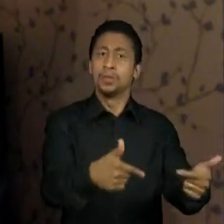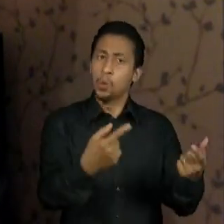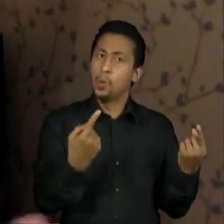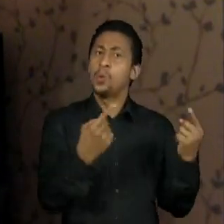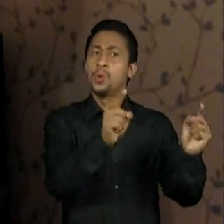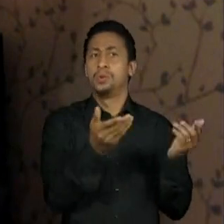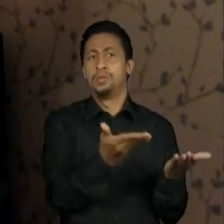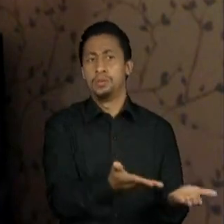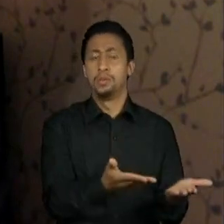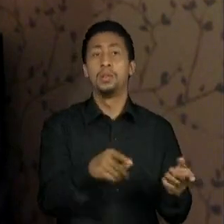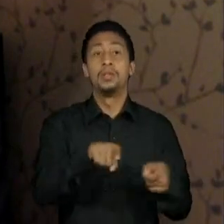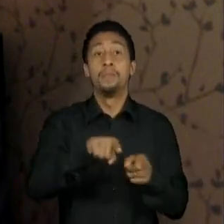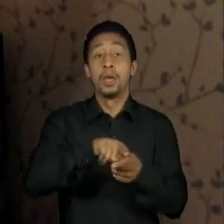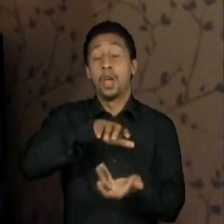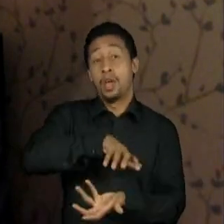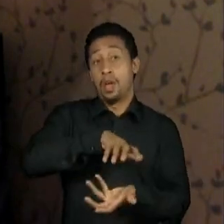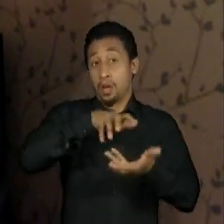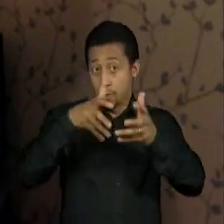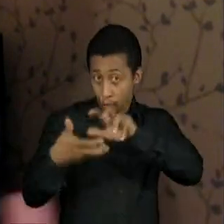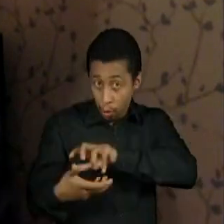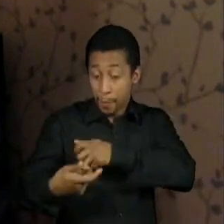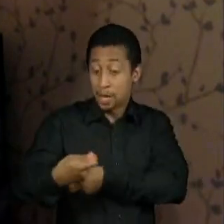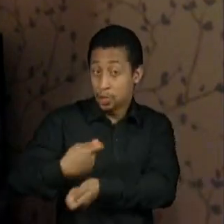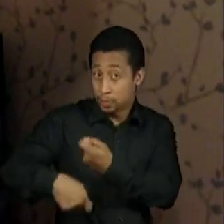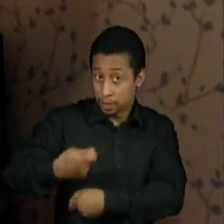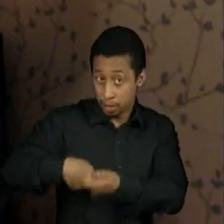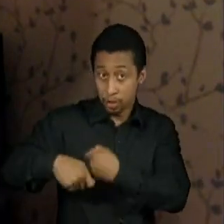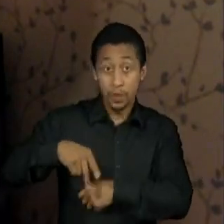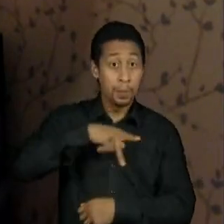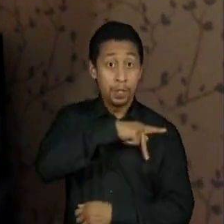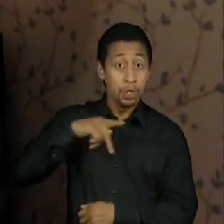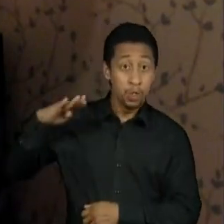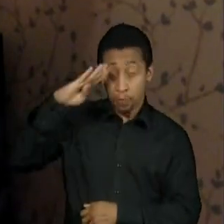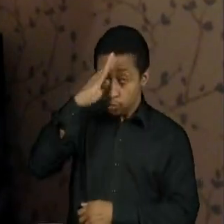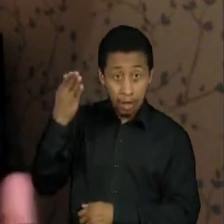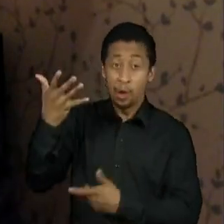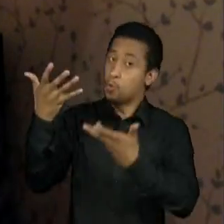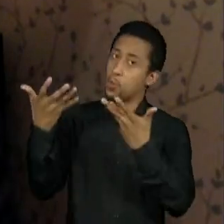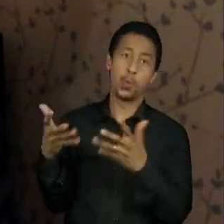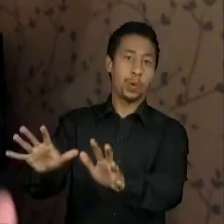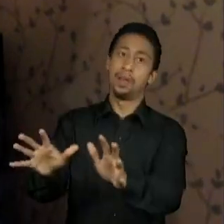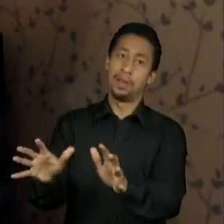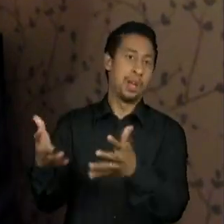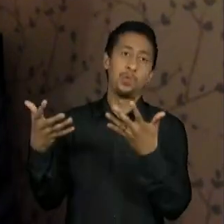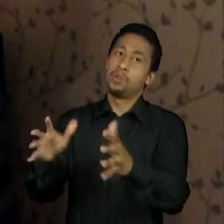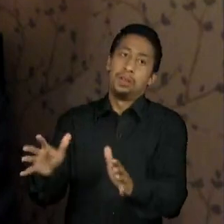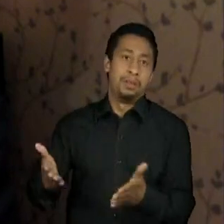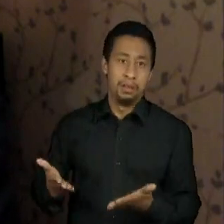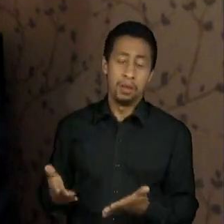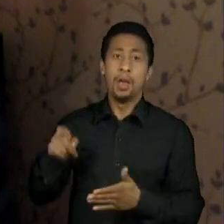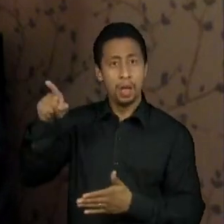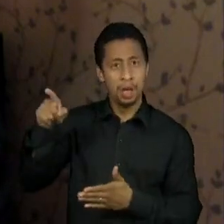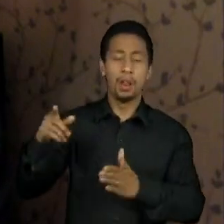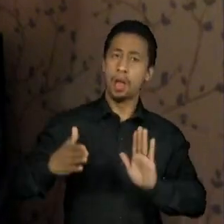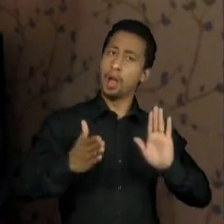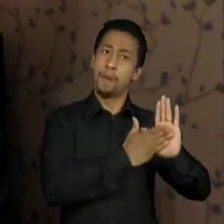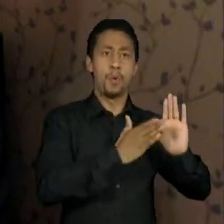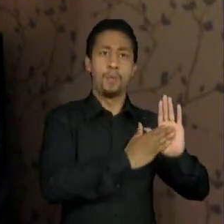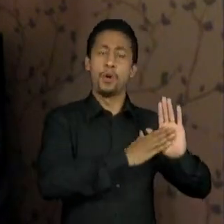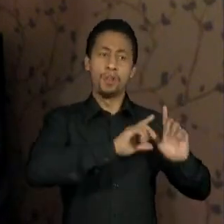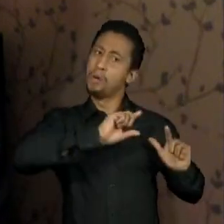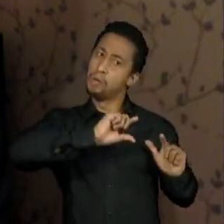essa questão. E a reforma administrativa, o presidente não quer a reforma administrativa, porque ele sempre foi e é comprometido com as pautas